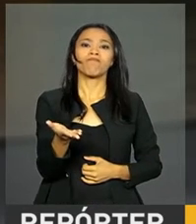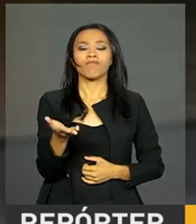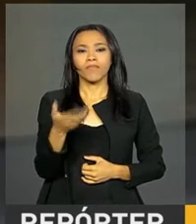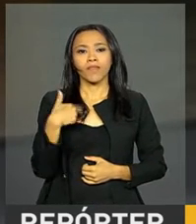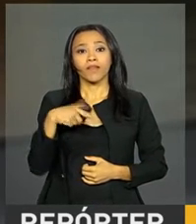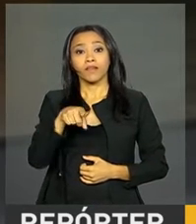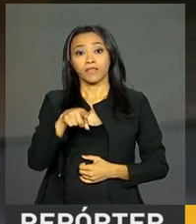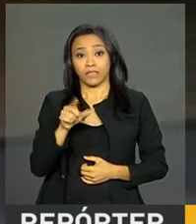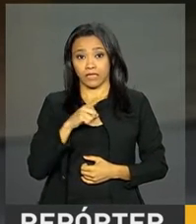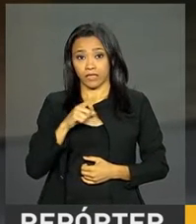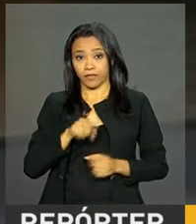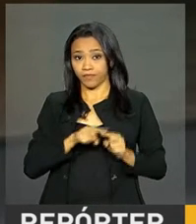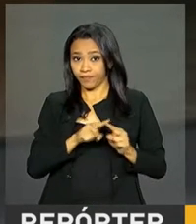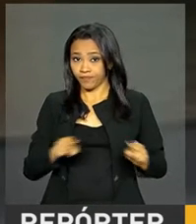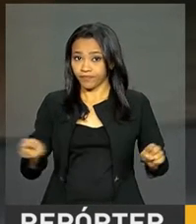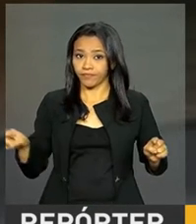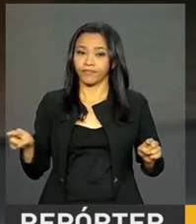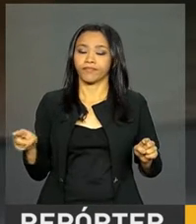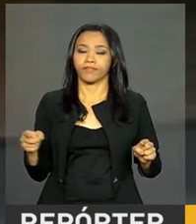é